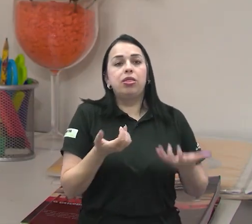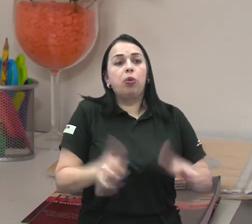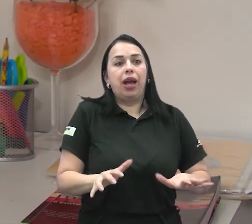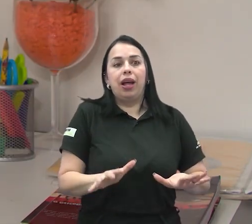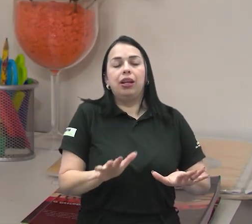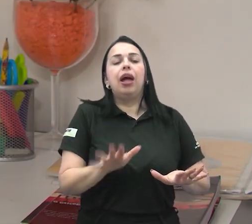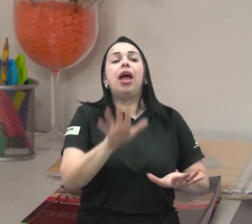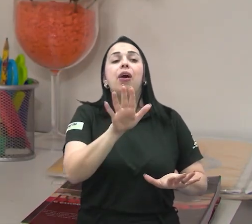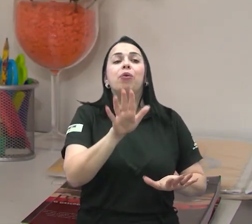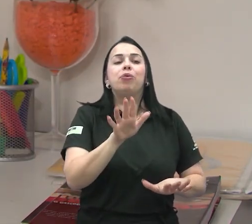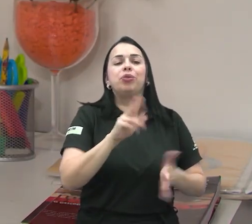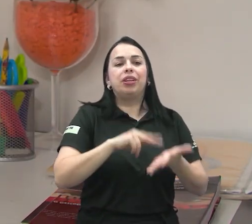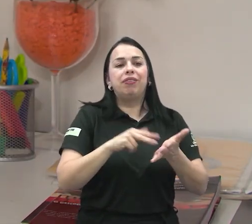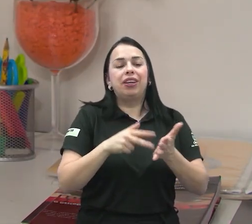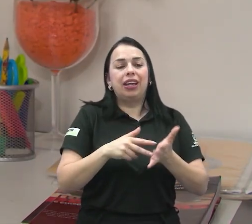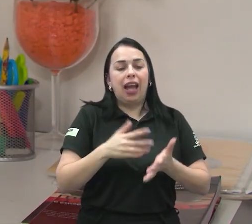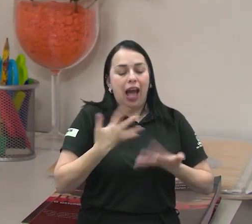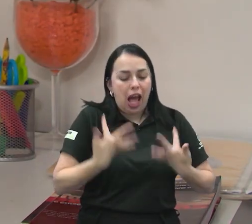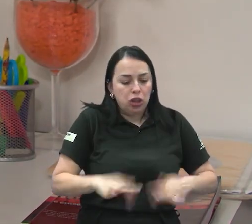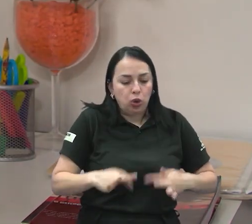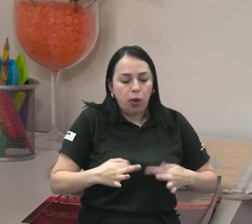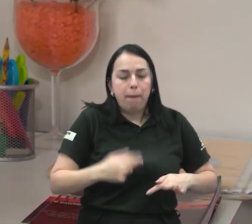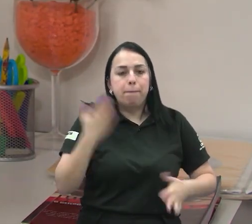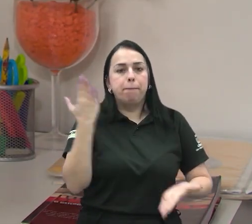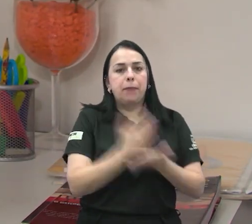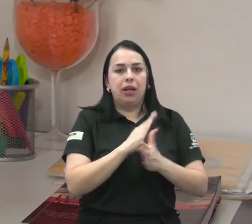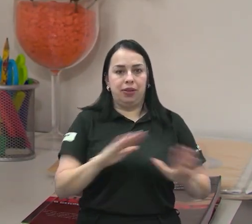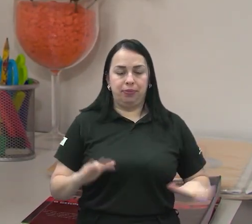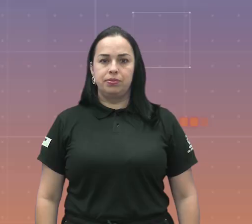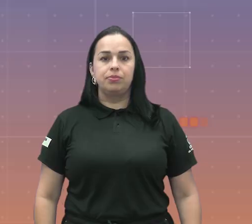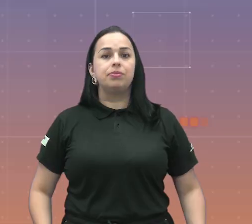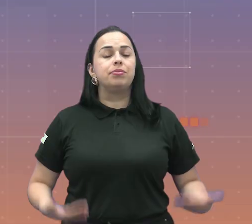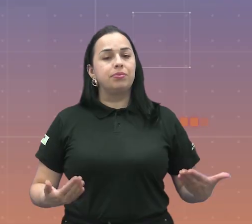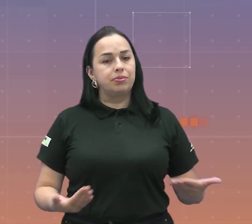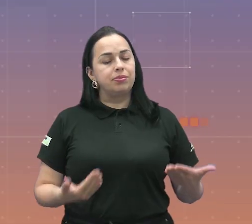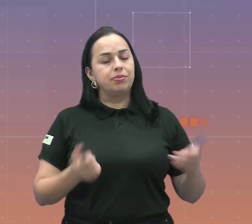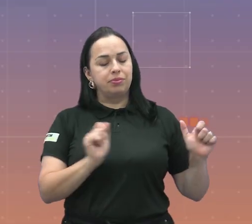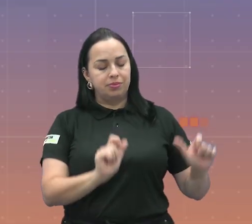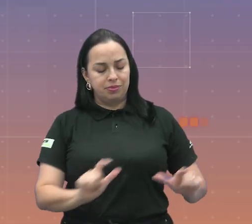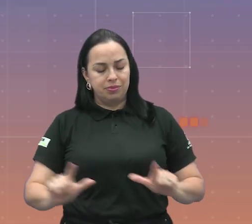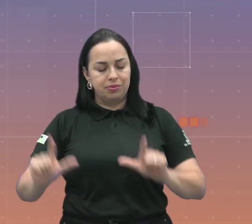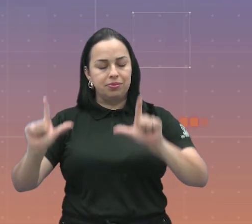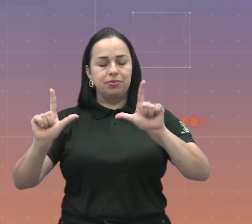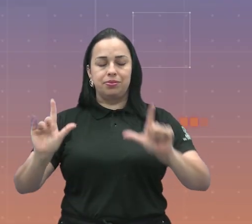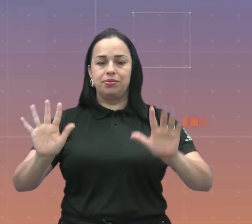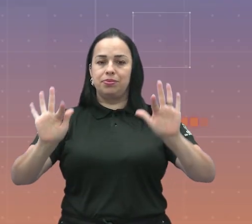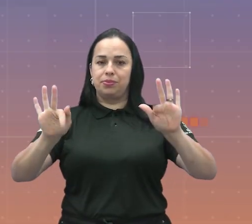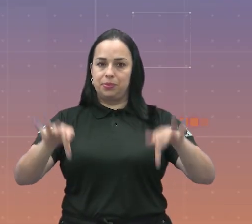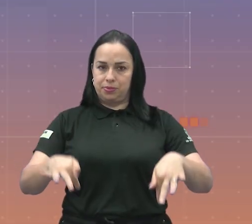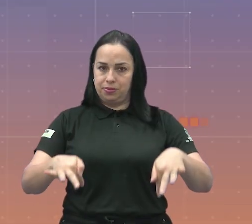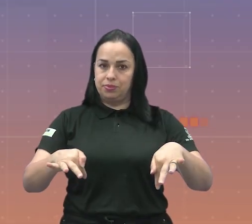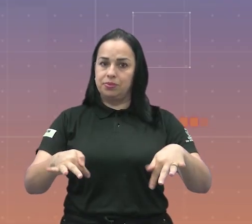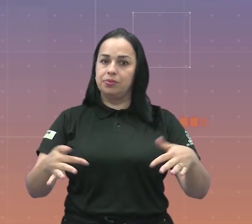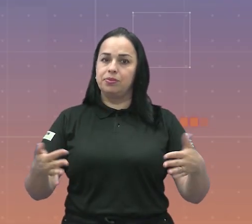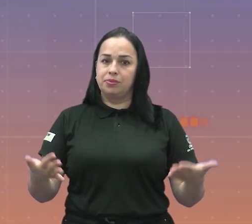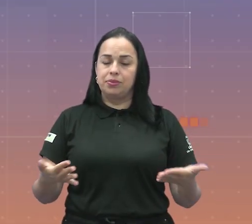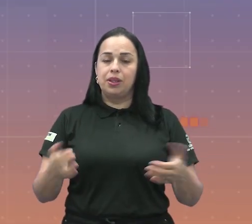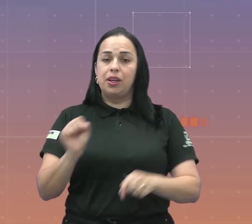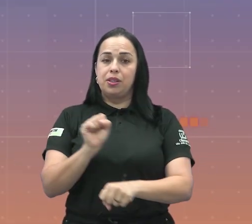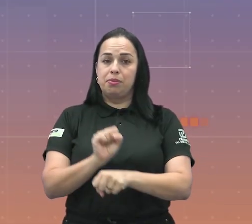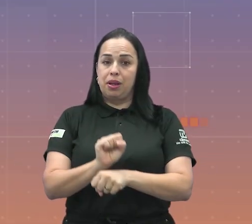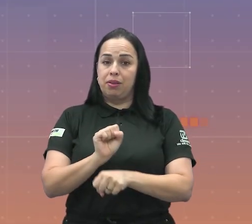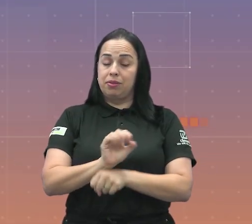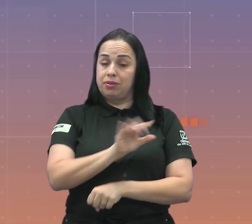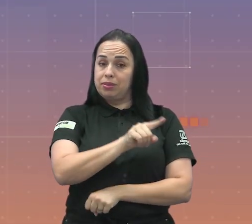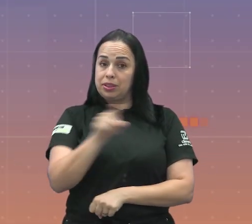não quer suicidar-se, ela quer acabar com a dor. E chega ao fim a nossa retrospectiva dessa quinta-feira. Espero